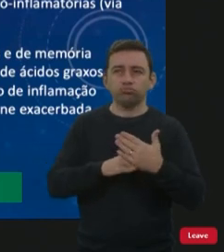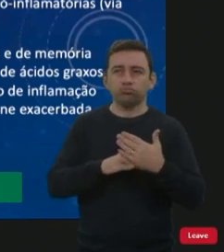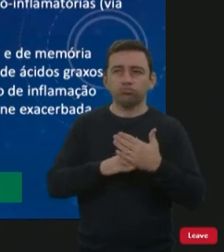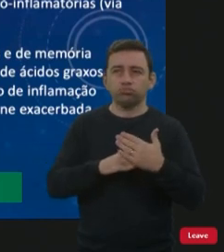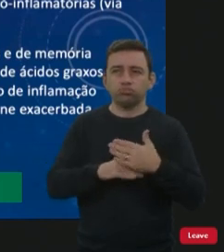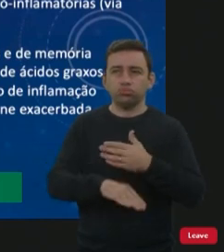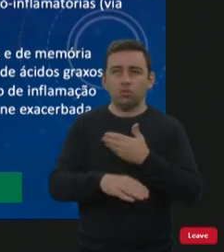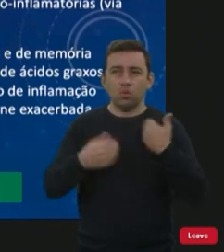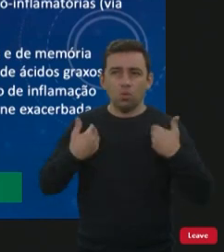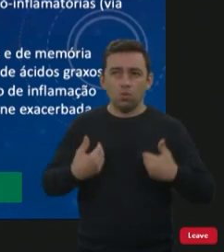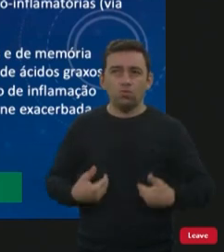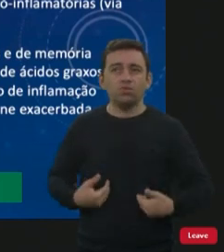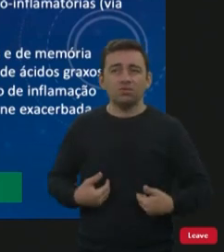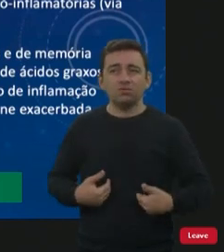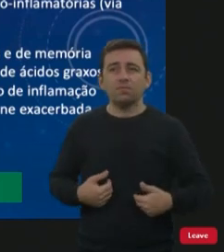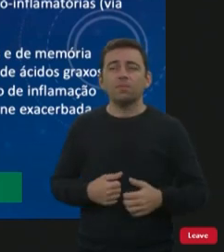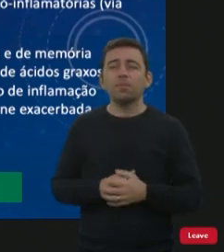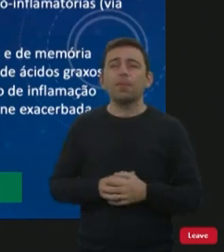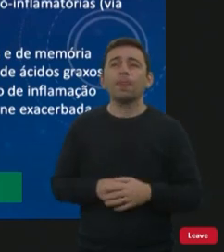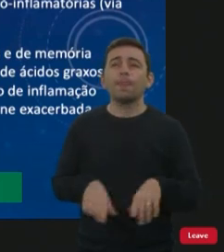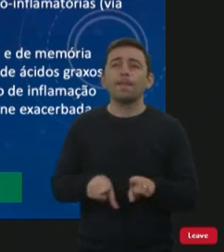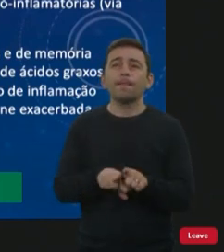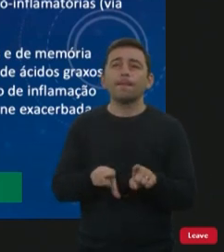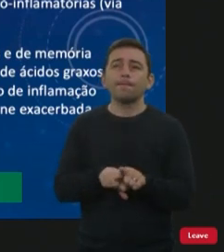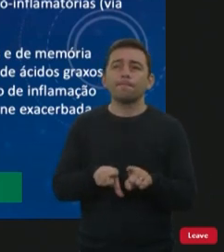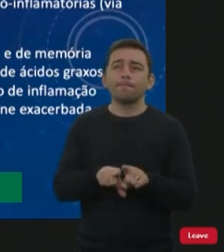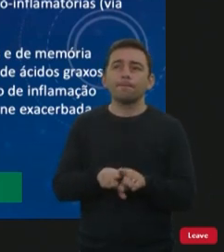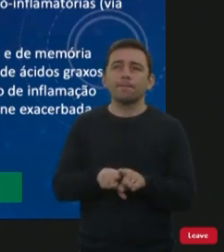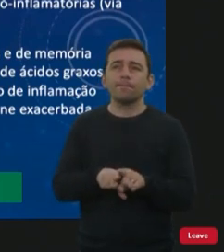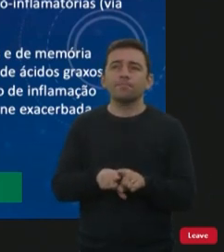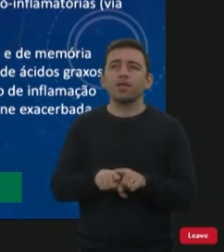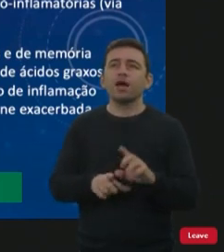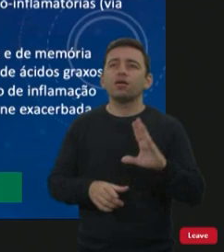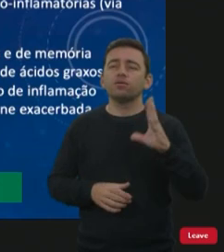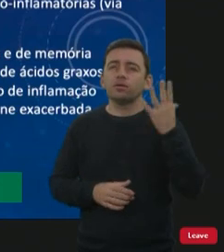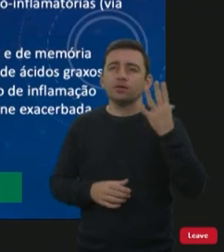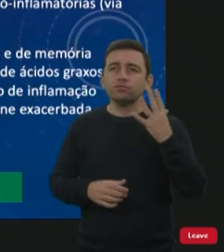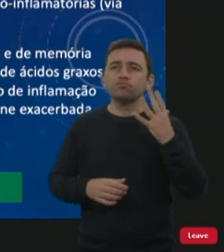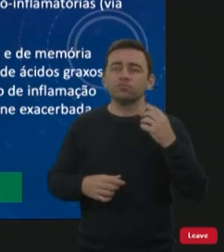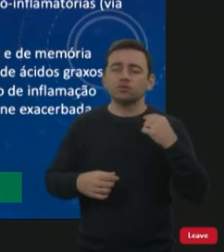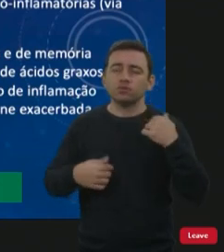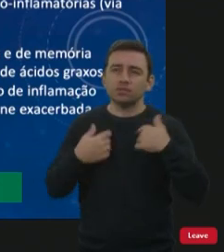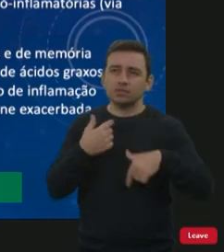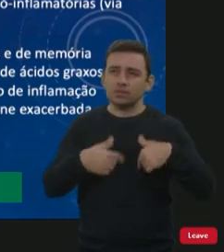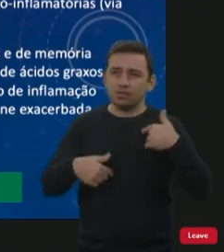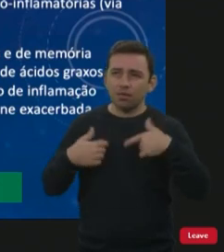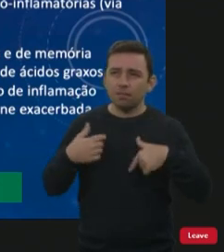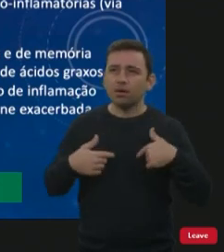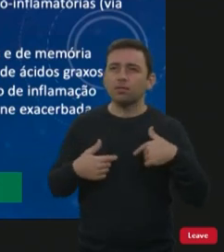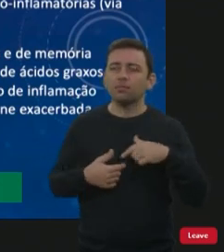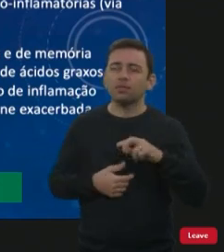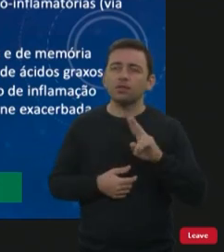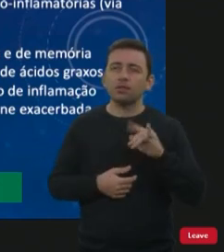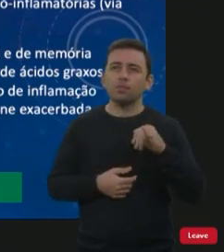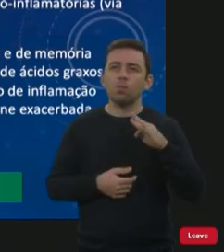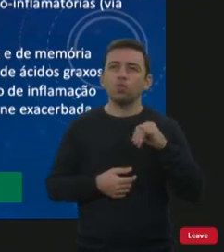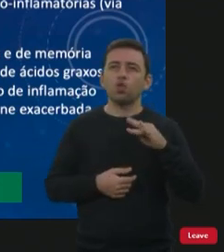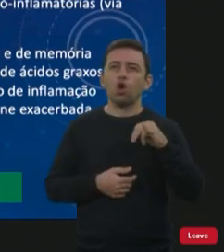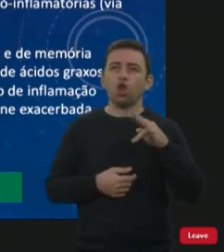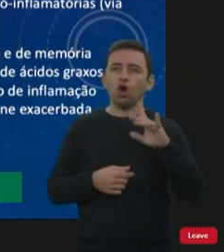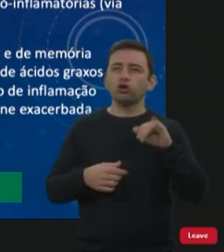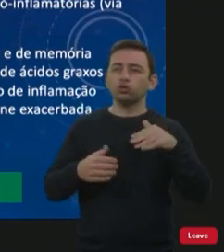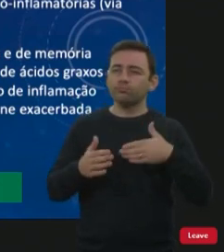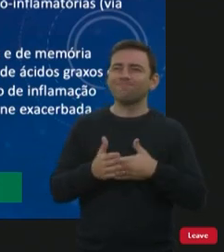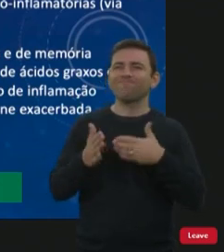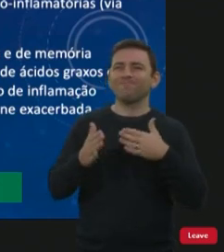são situações importantes, e até mesmo o sistema imunológico pode estar impactado, né? Então, a gente vê que